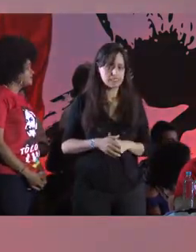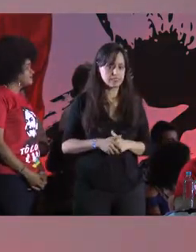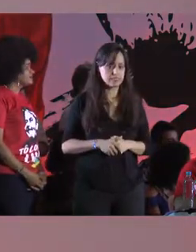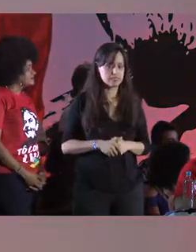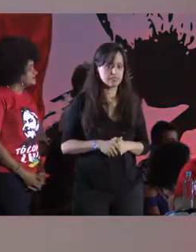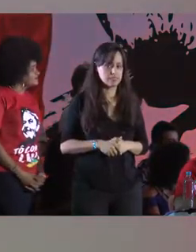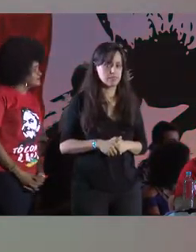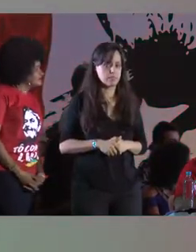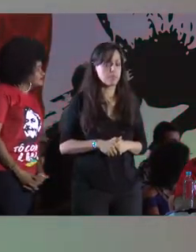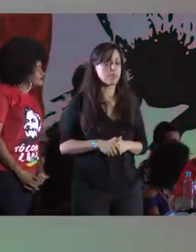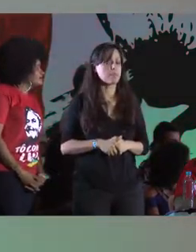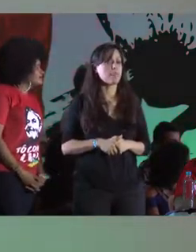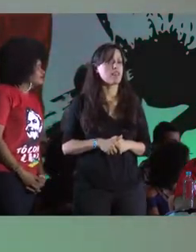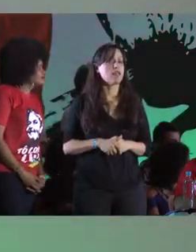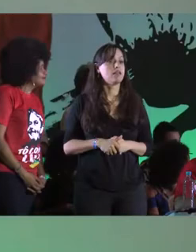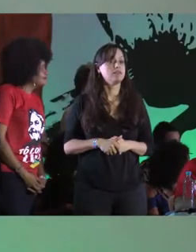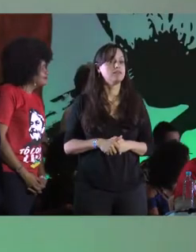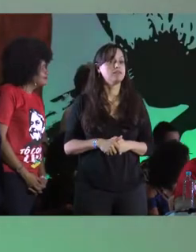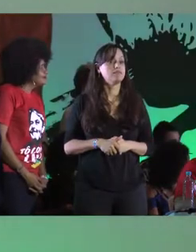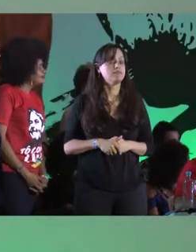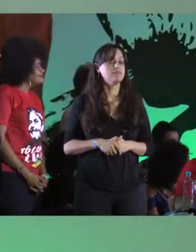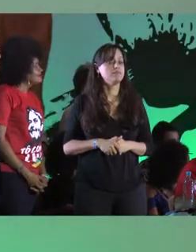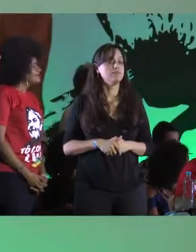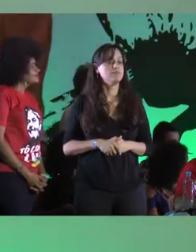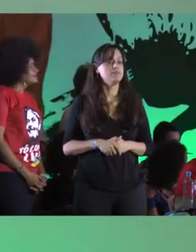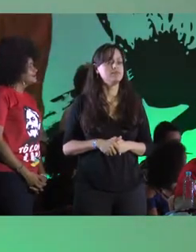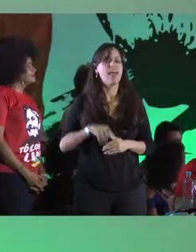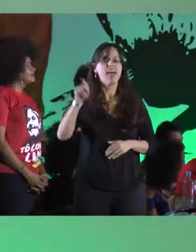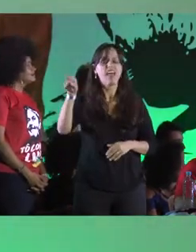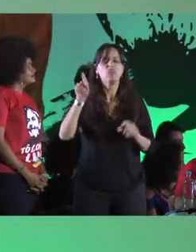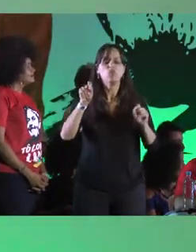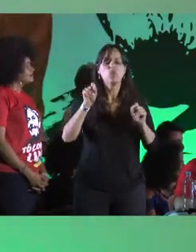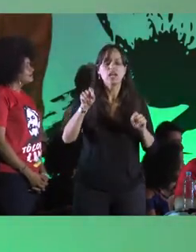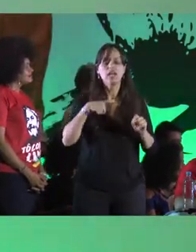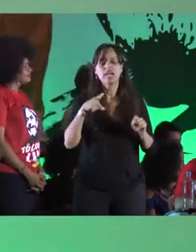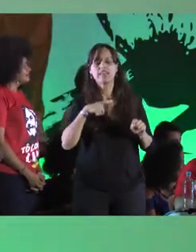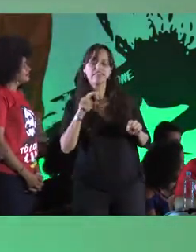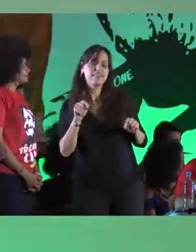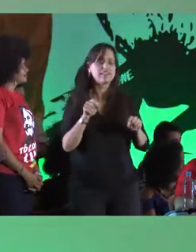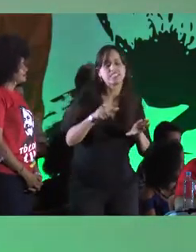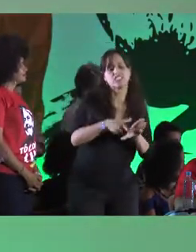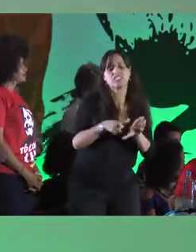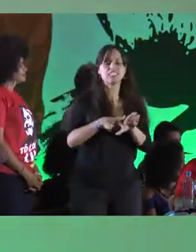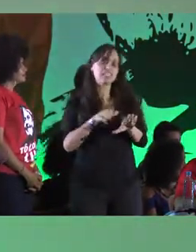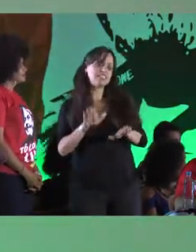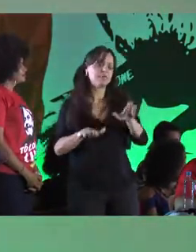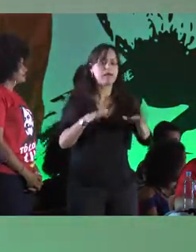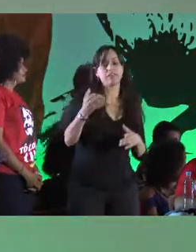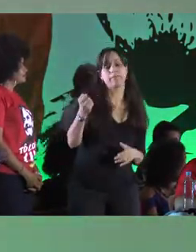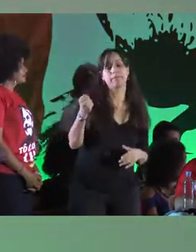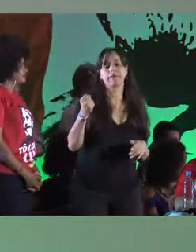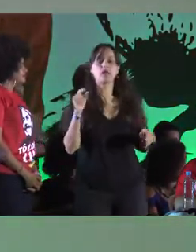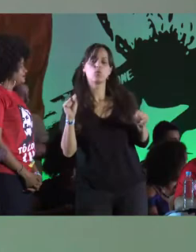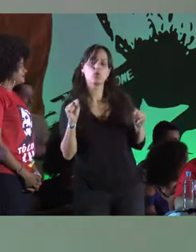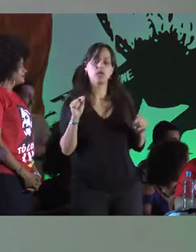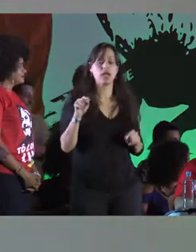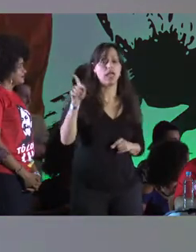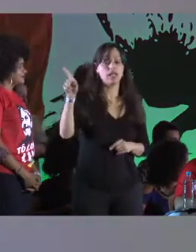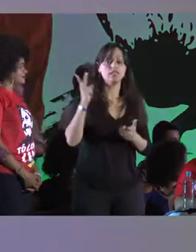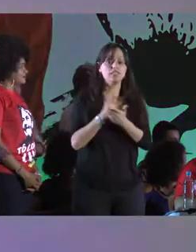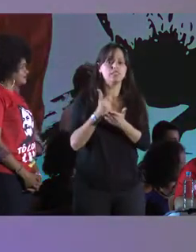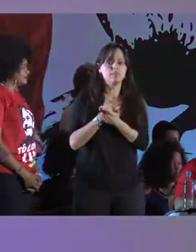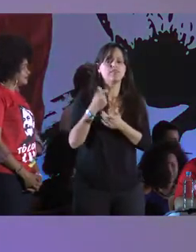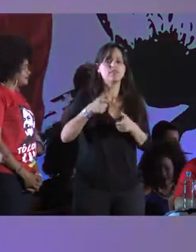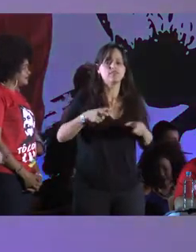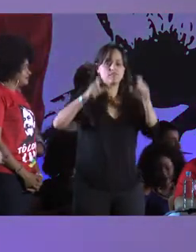ele só andava de Ray-Ban verde, terno branco e sapato branco. E ele será sempre do partido que está no poder, porque ele dizia, quem usa